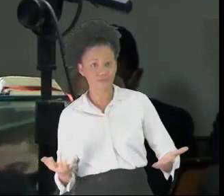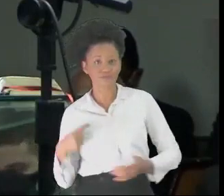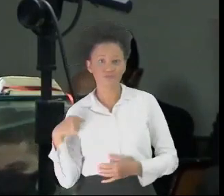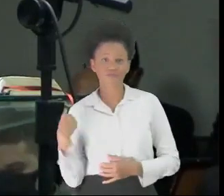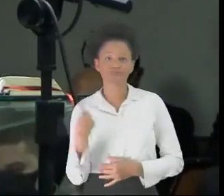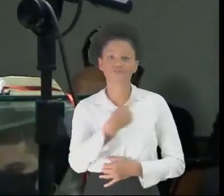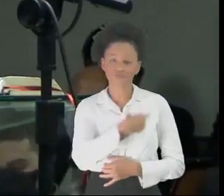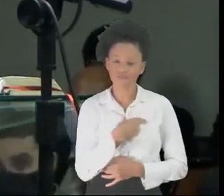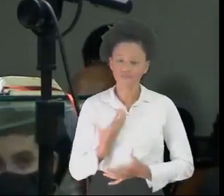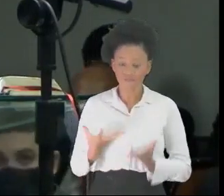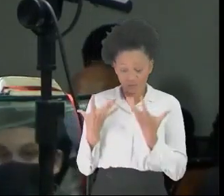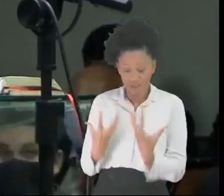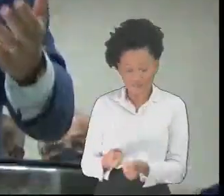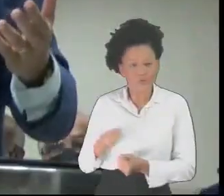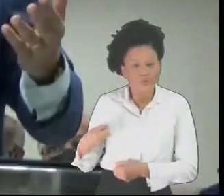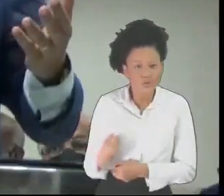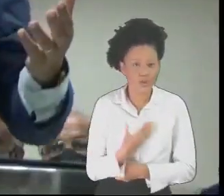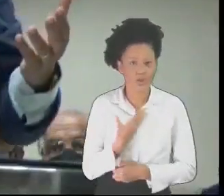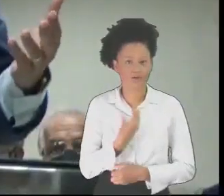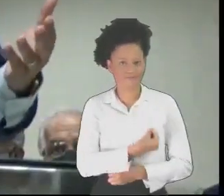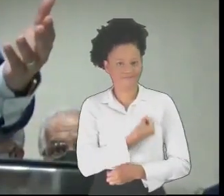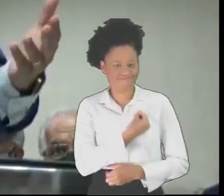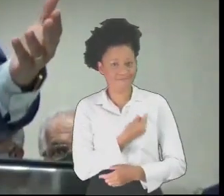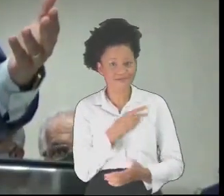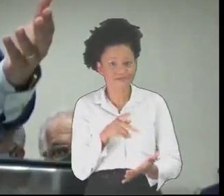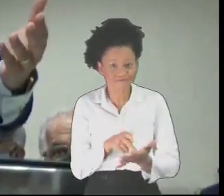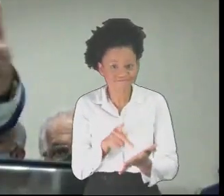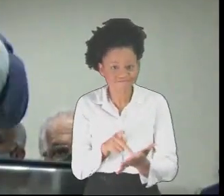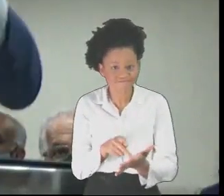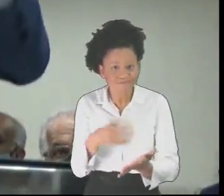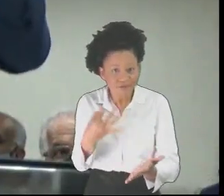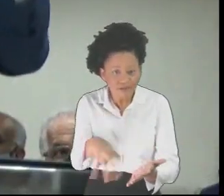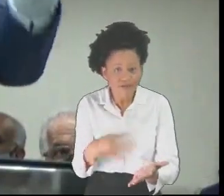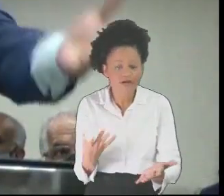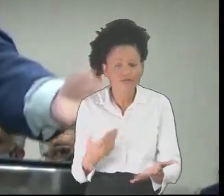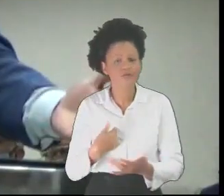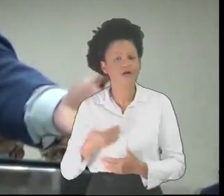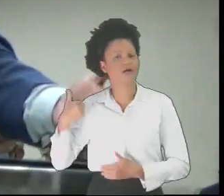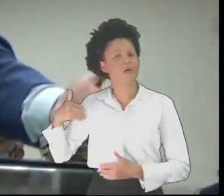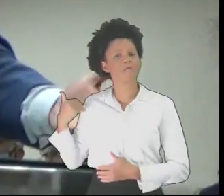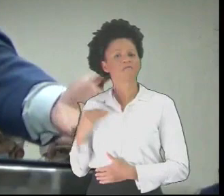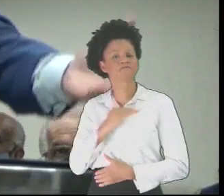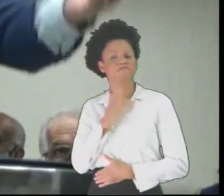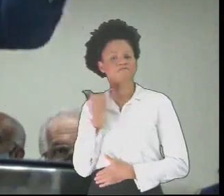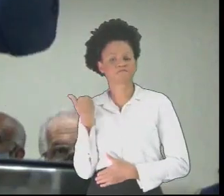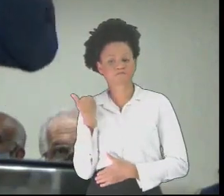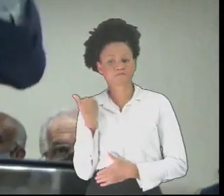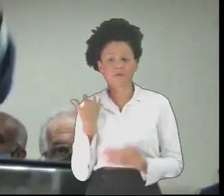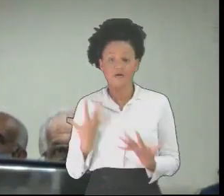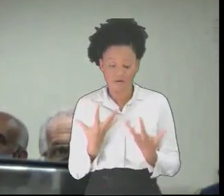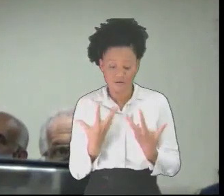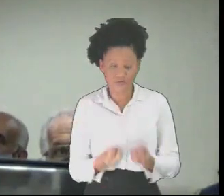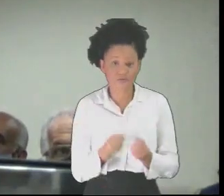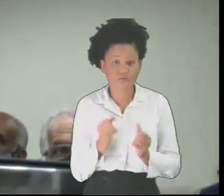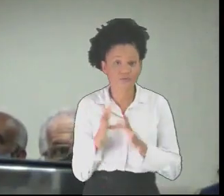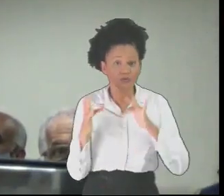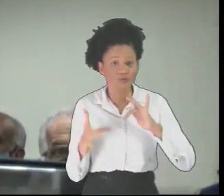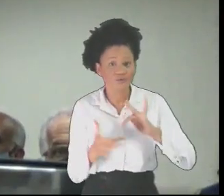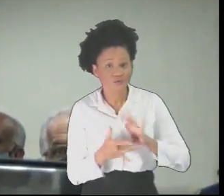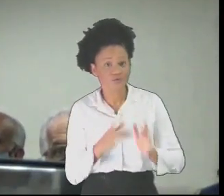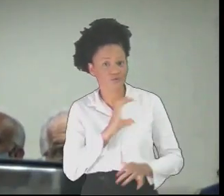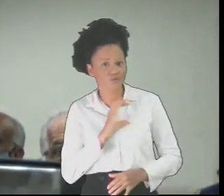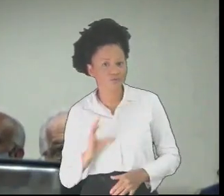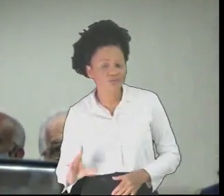nós recebemos uma nova vida, é verdade? Né? Nós estávamos mortos e quando aceitamos a Cristo,